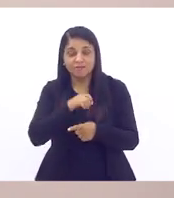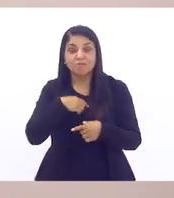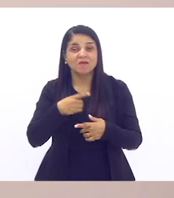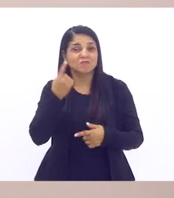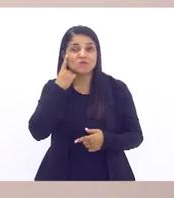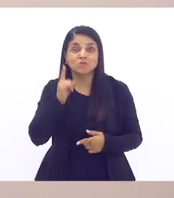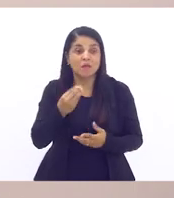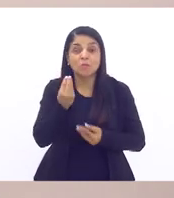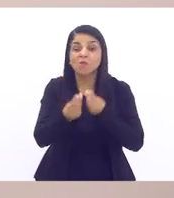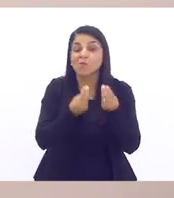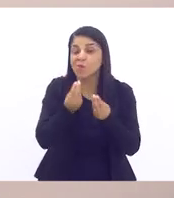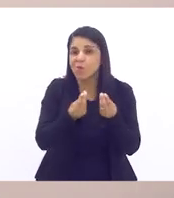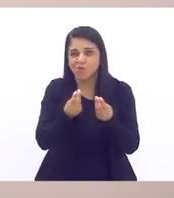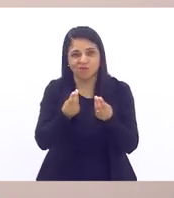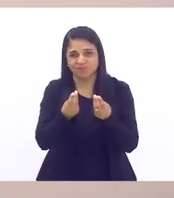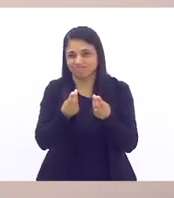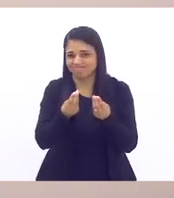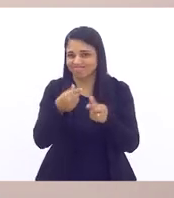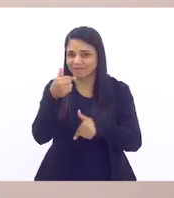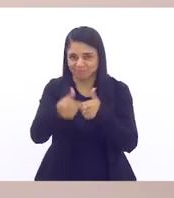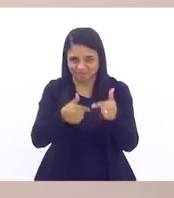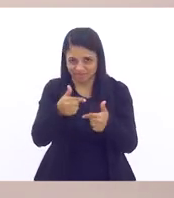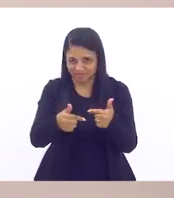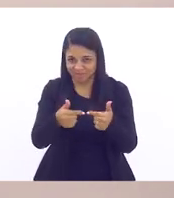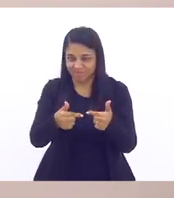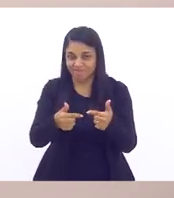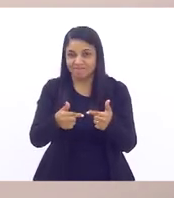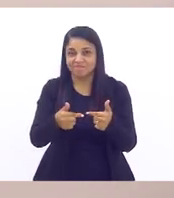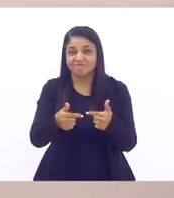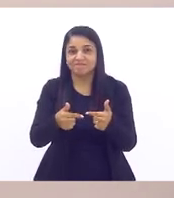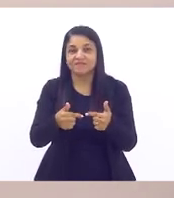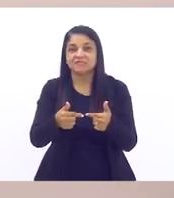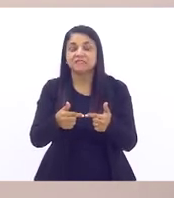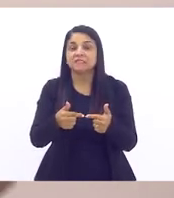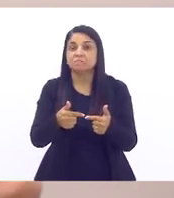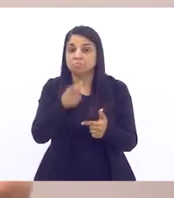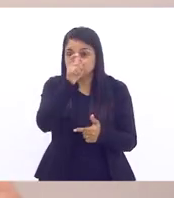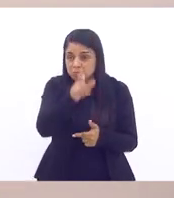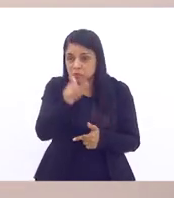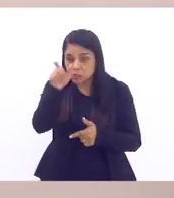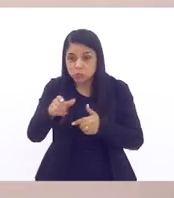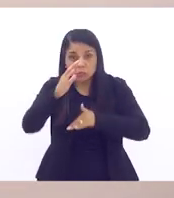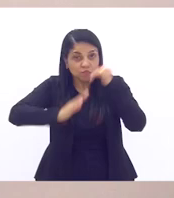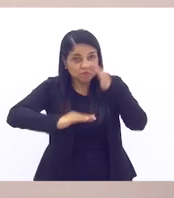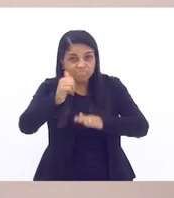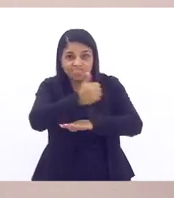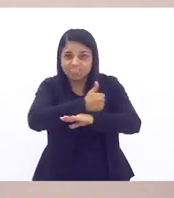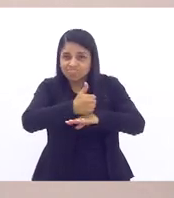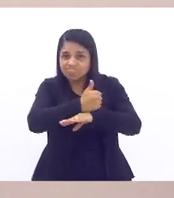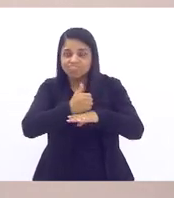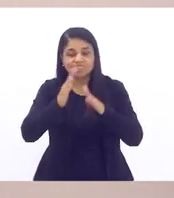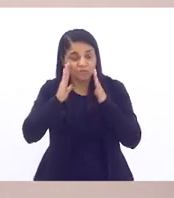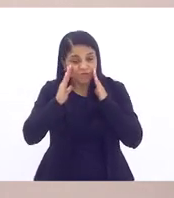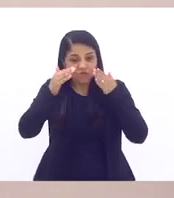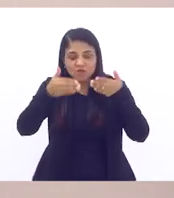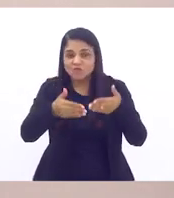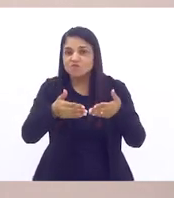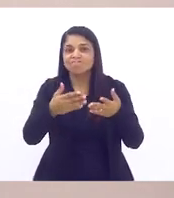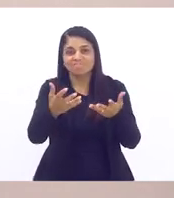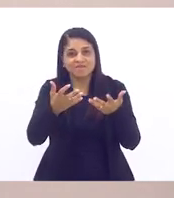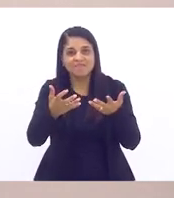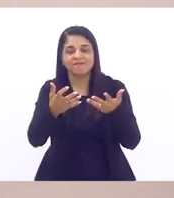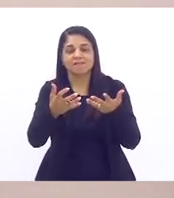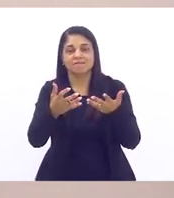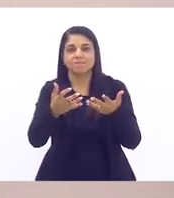sabe como fazer muita gente tem muita gente muito bem intencionada no processo mas que infelizmente